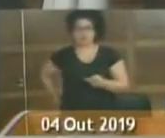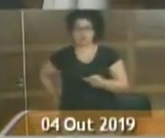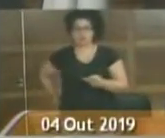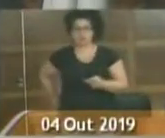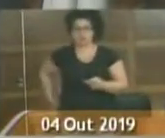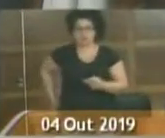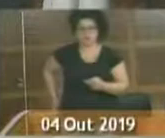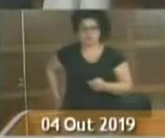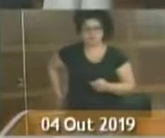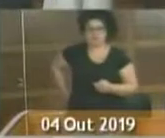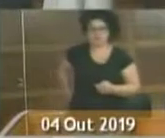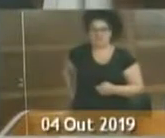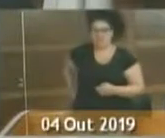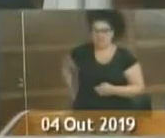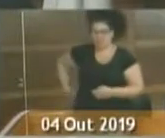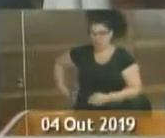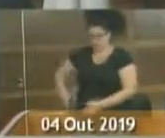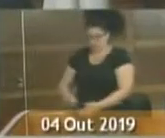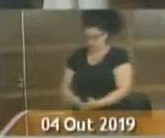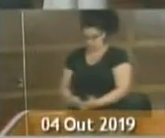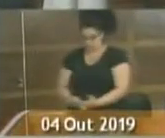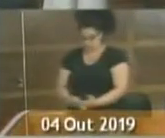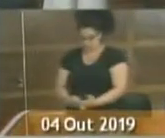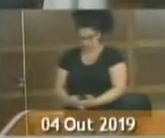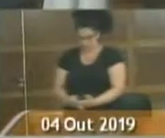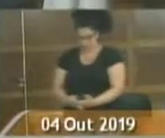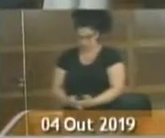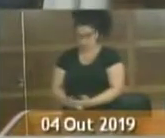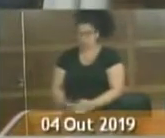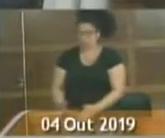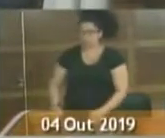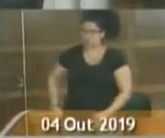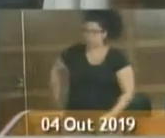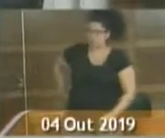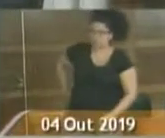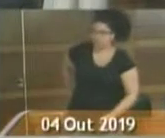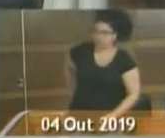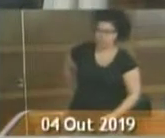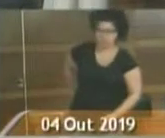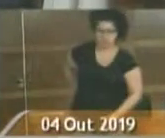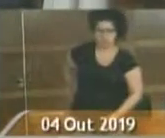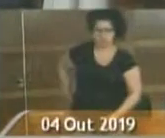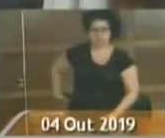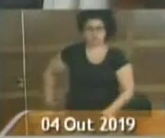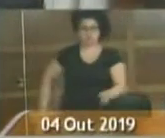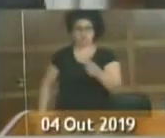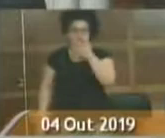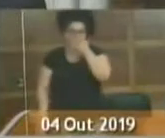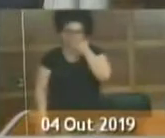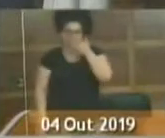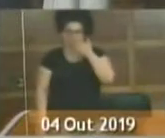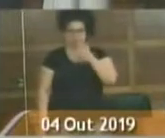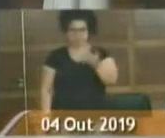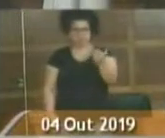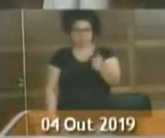principalmente no verão, e ajudar os animaizinhos de rua, que ele precisa também, nossos amiguinhos da rua também. É isso.